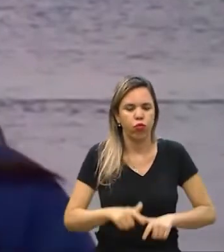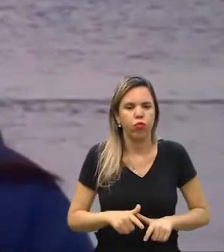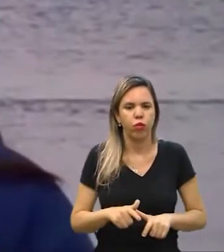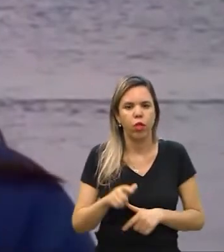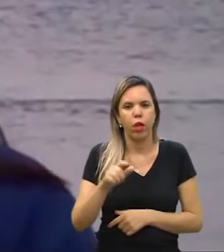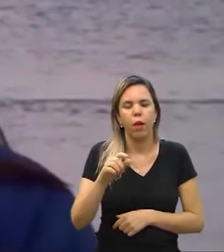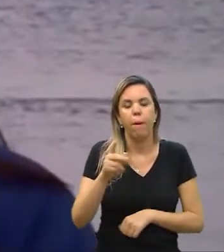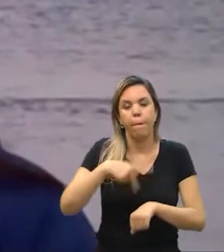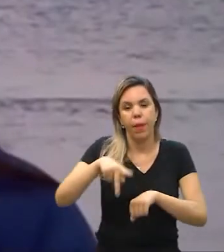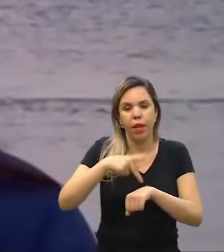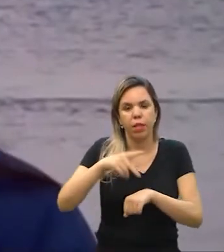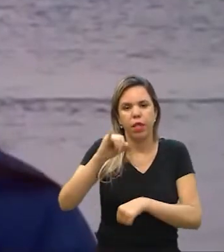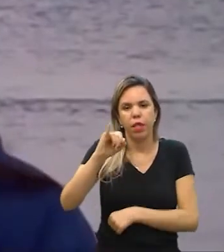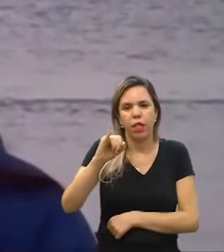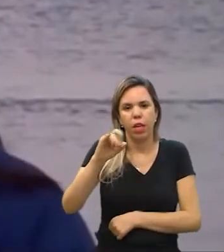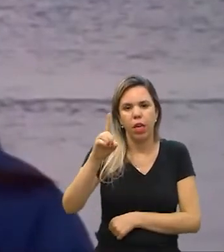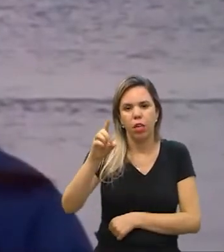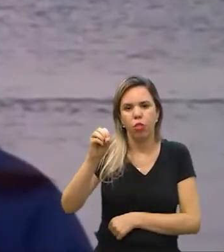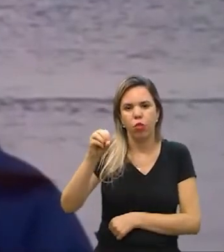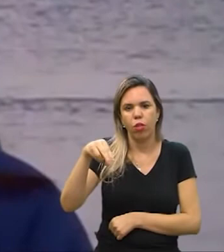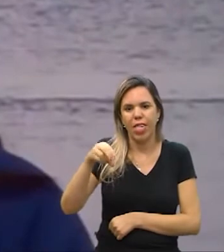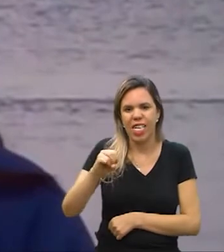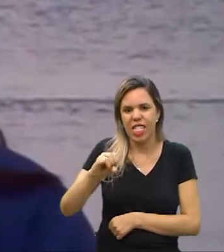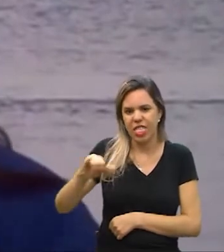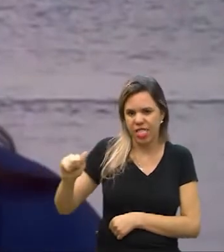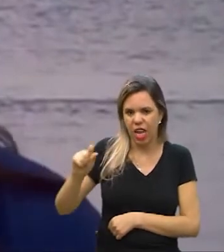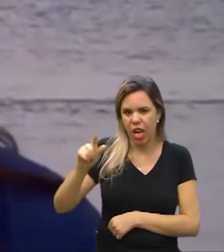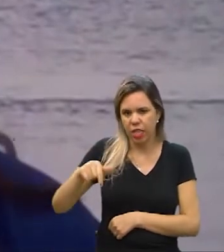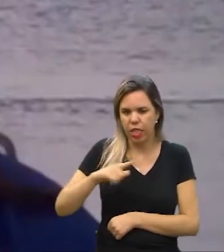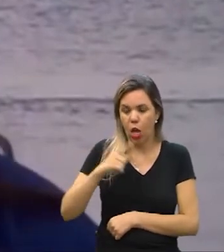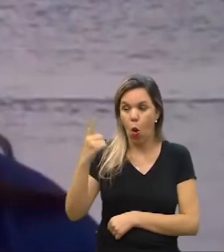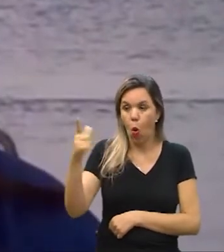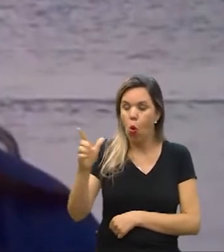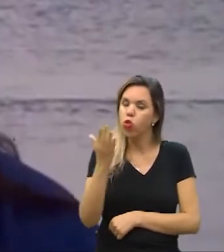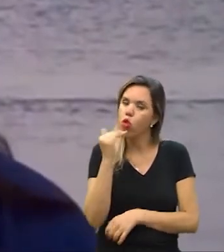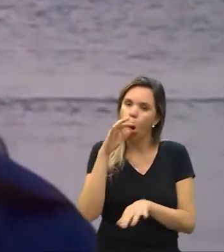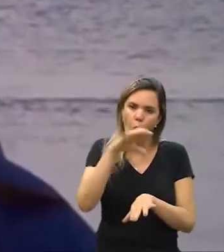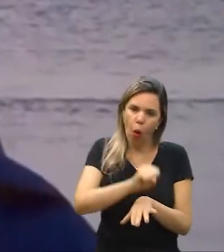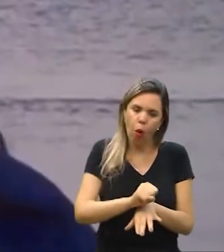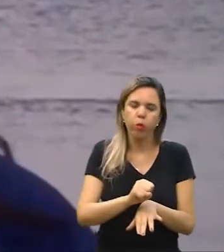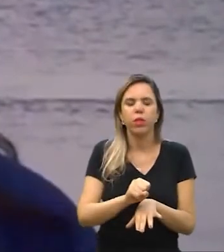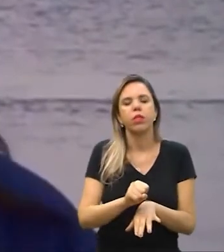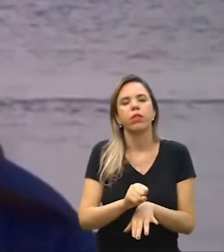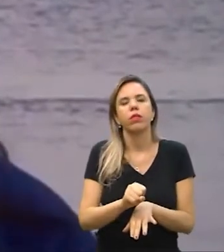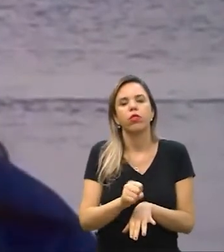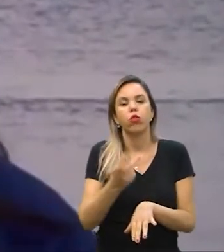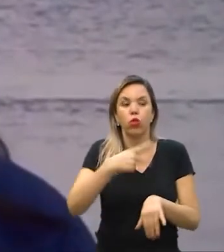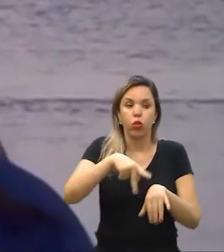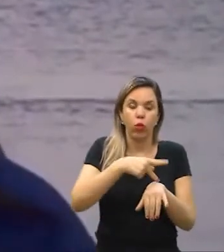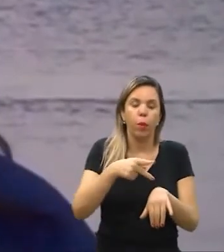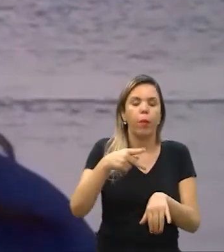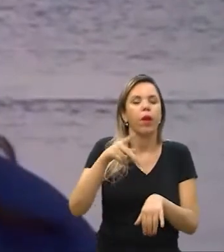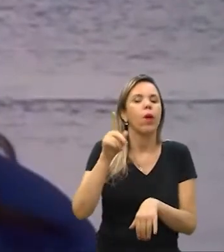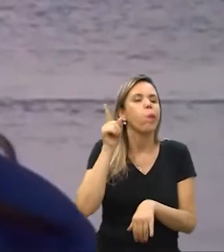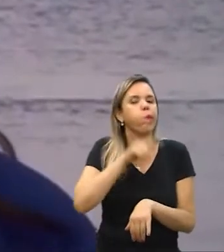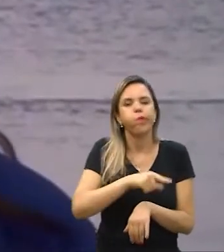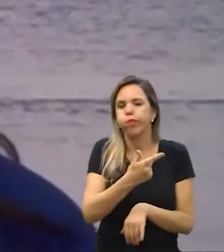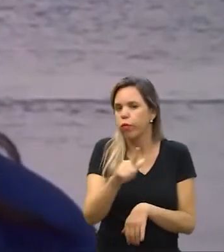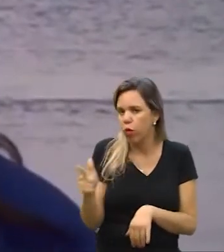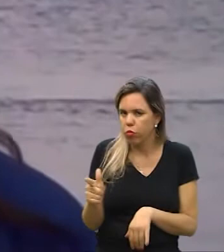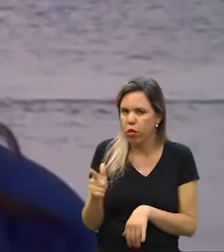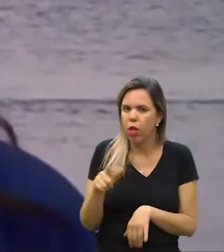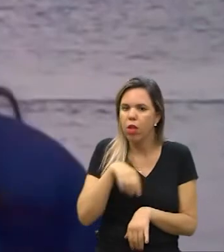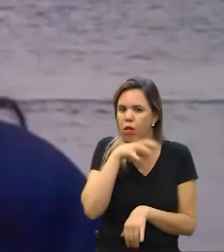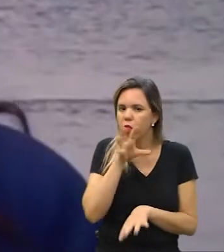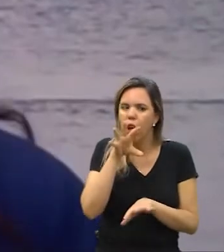ali, na Indonésia, ele tem predadores. Na Flórida, provavelmente não tem predadores, e aí